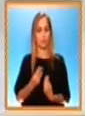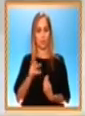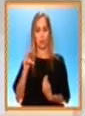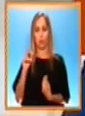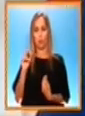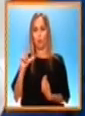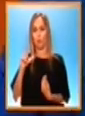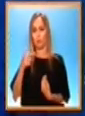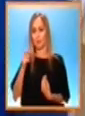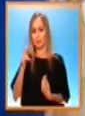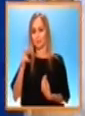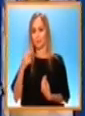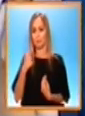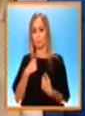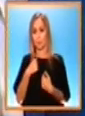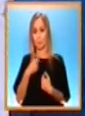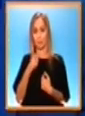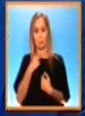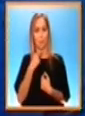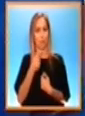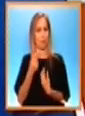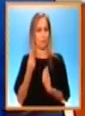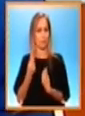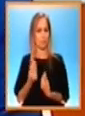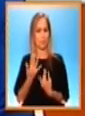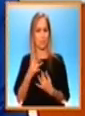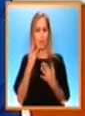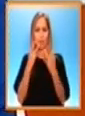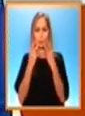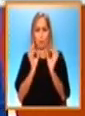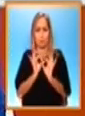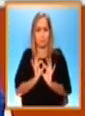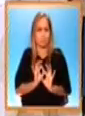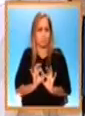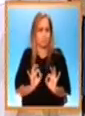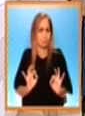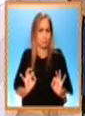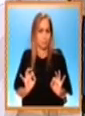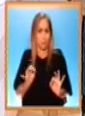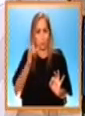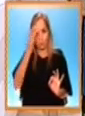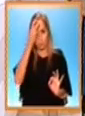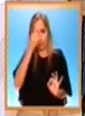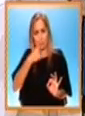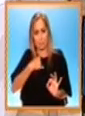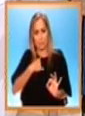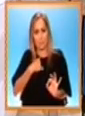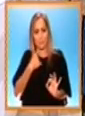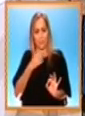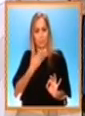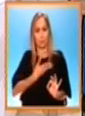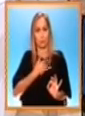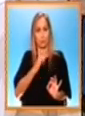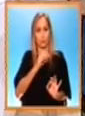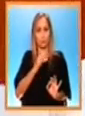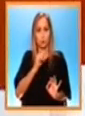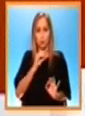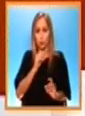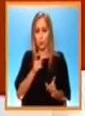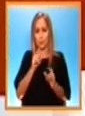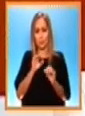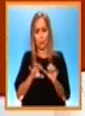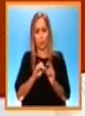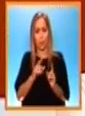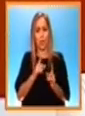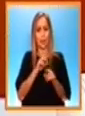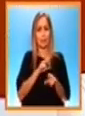Walter Mira, que não só para mim é também das melhores vozes, como é um belíssimo ator. E depois temos o Diogo Leite, e daí irem aspas, temos o meu